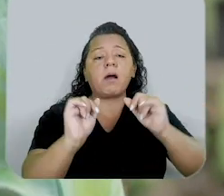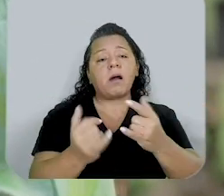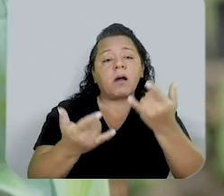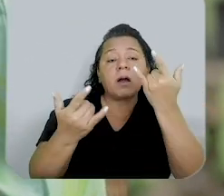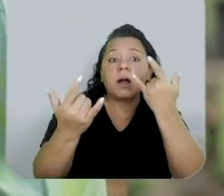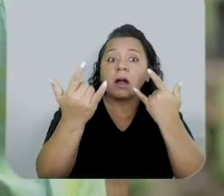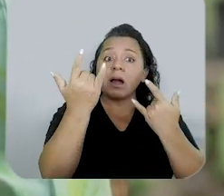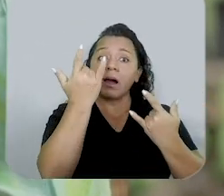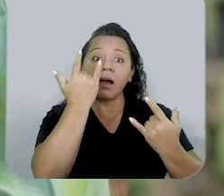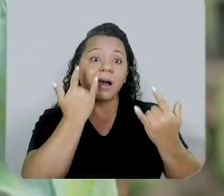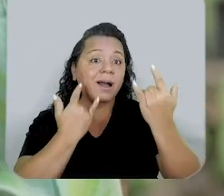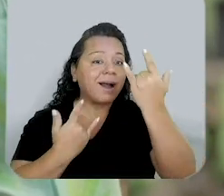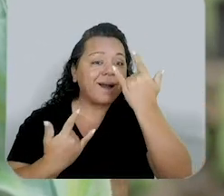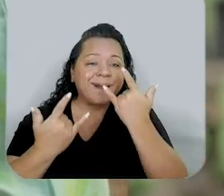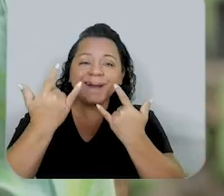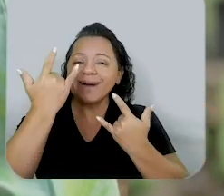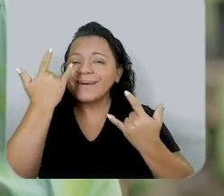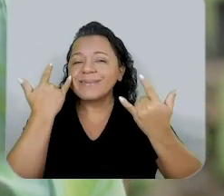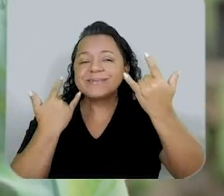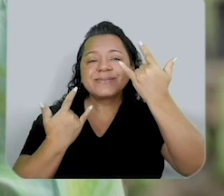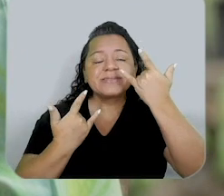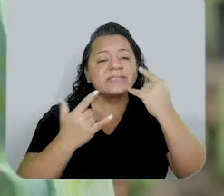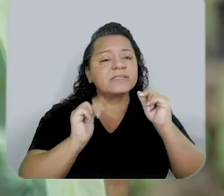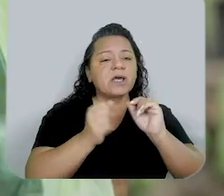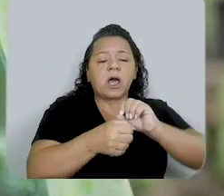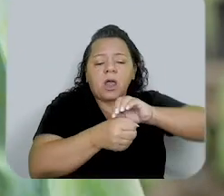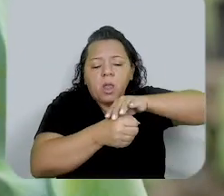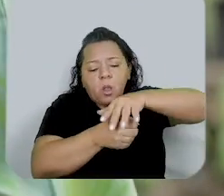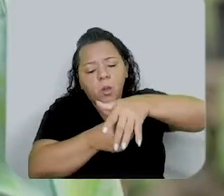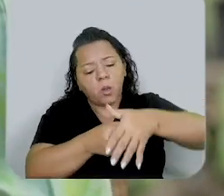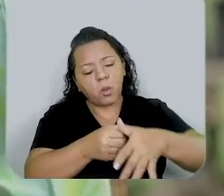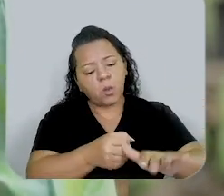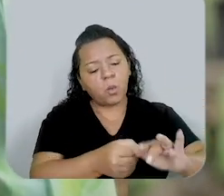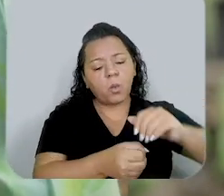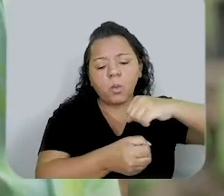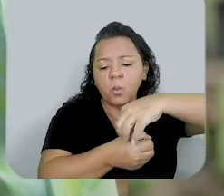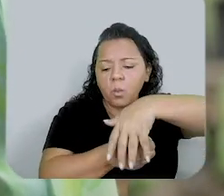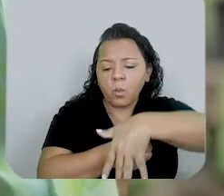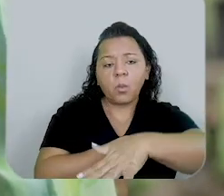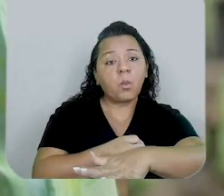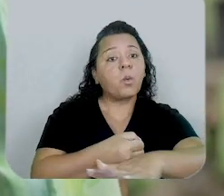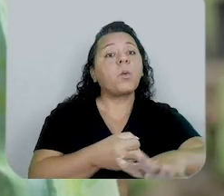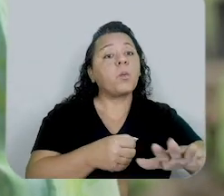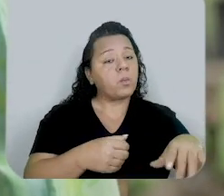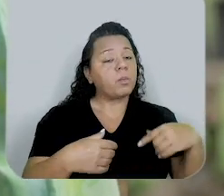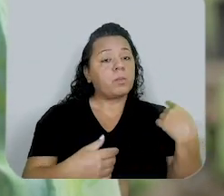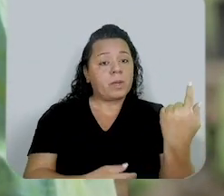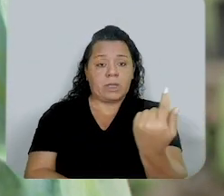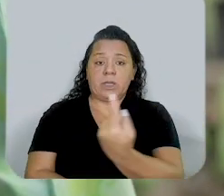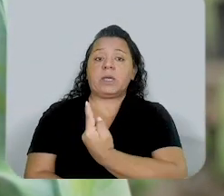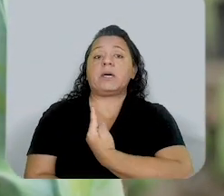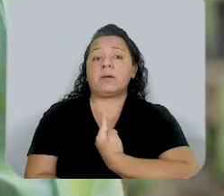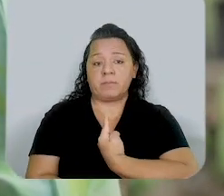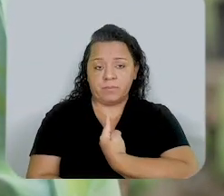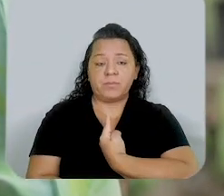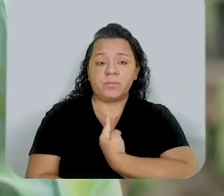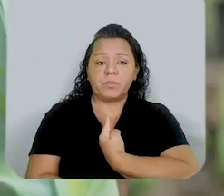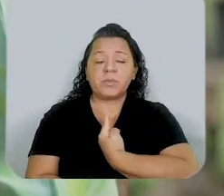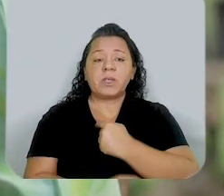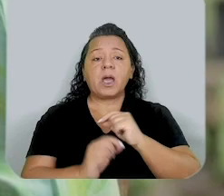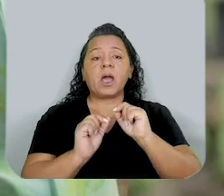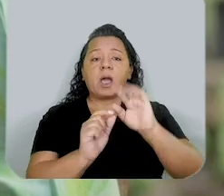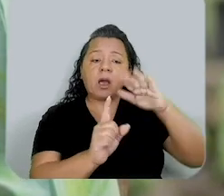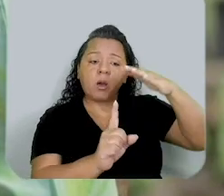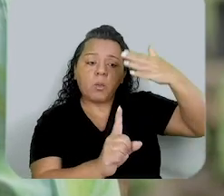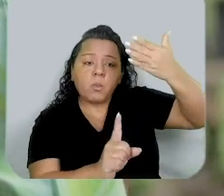existem seus encantos, seus encantamentos, né? Nas fontes. Então isso para a gente